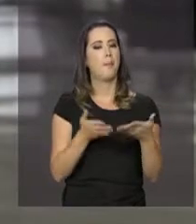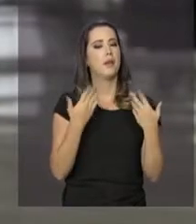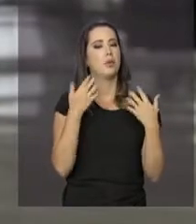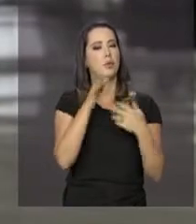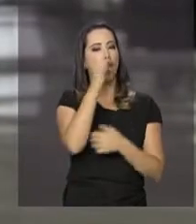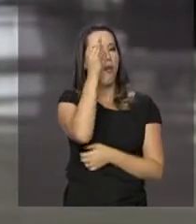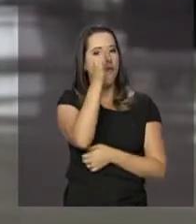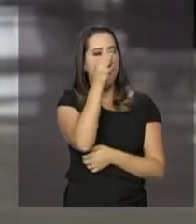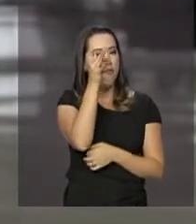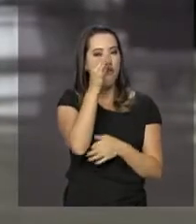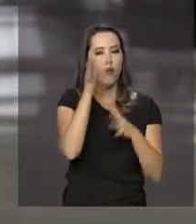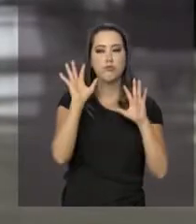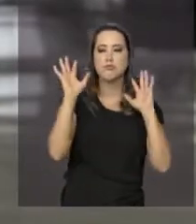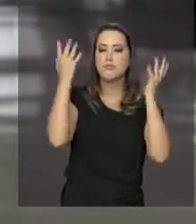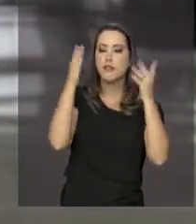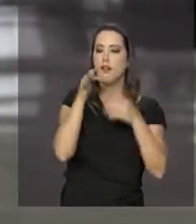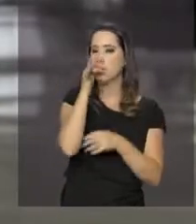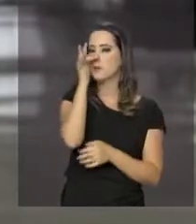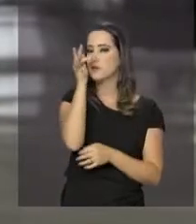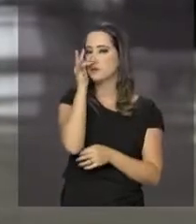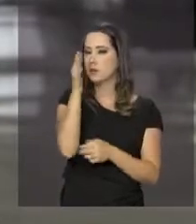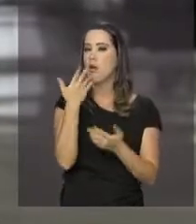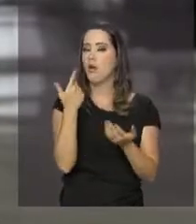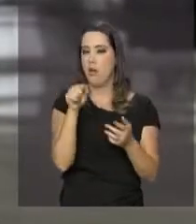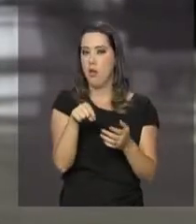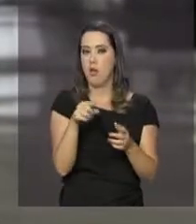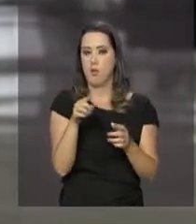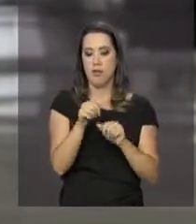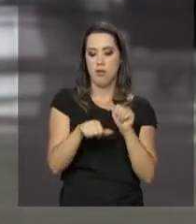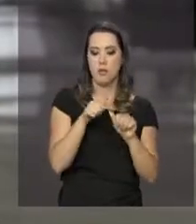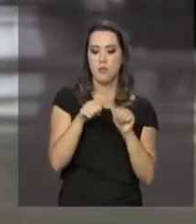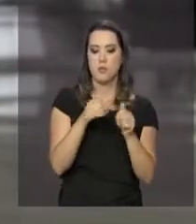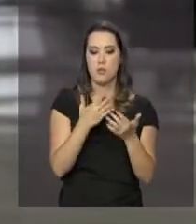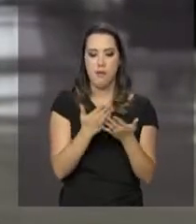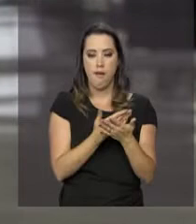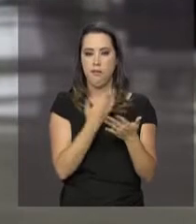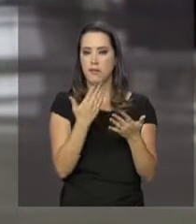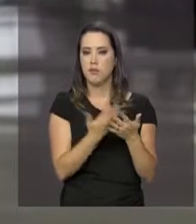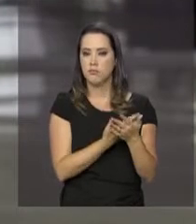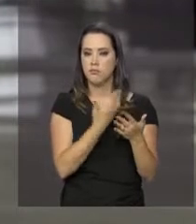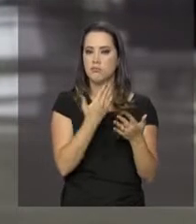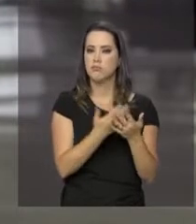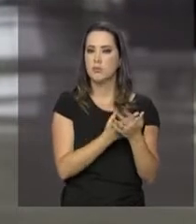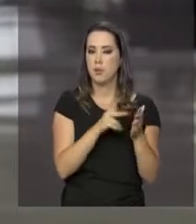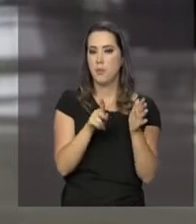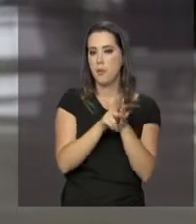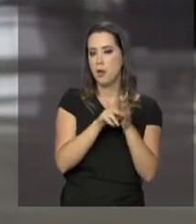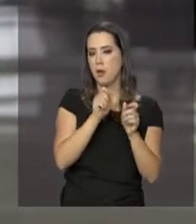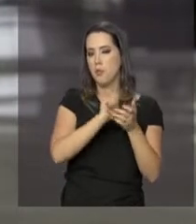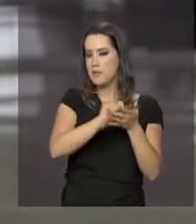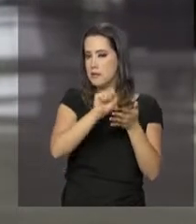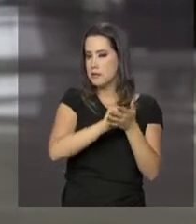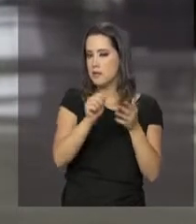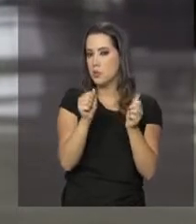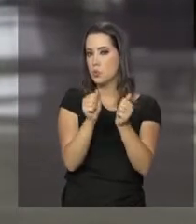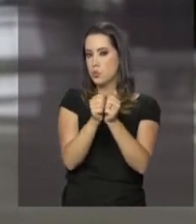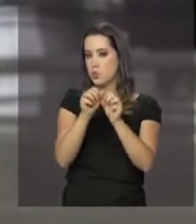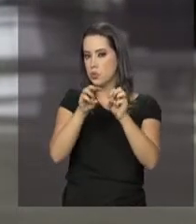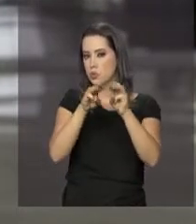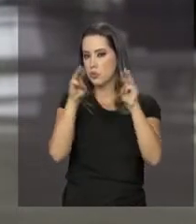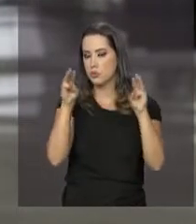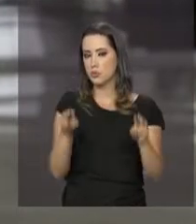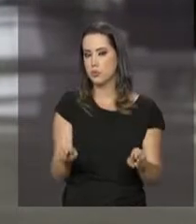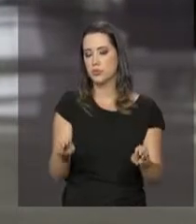política nacional de educação musical é uma conquista do setor que foi construído com o setor e